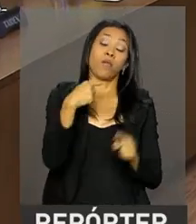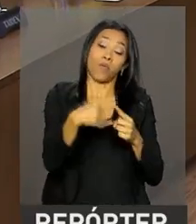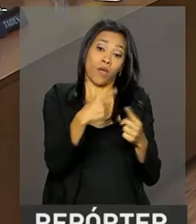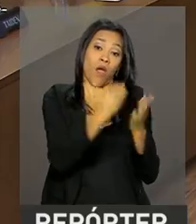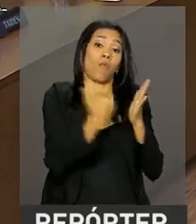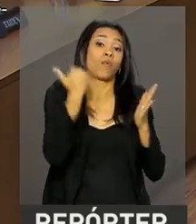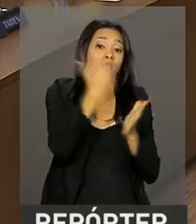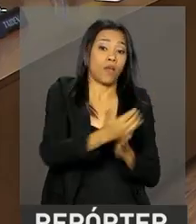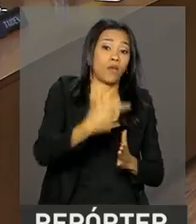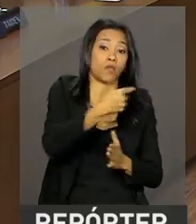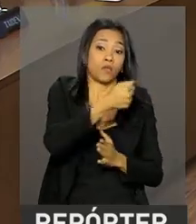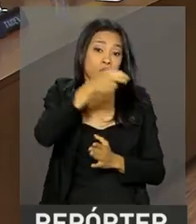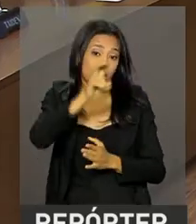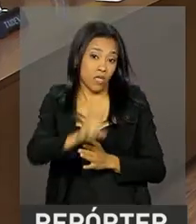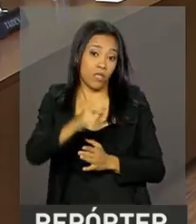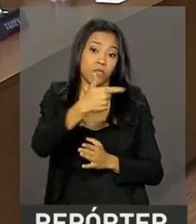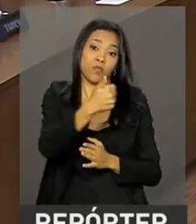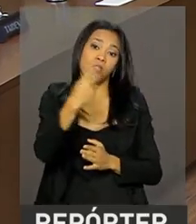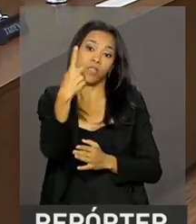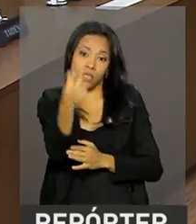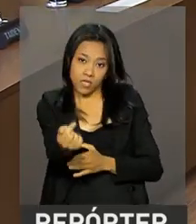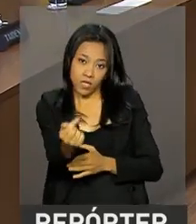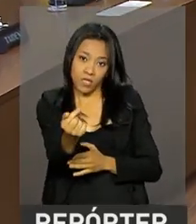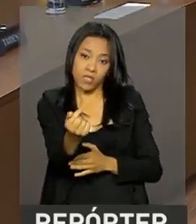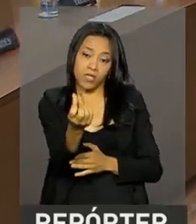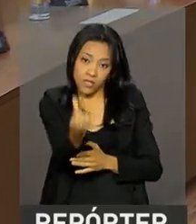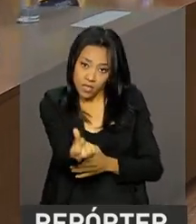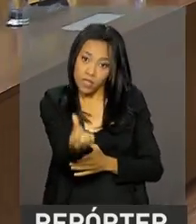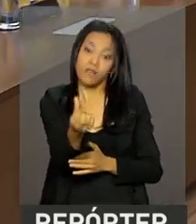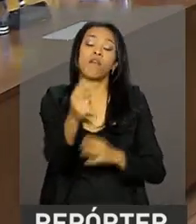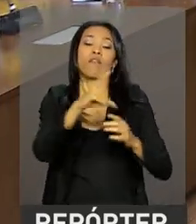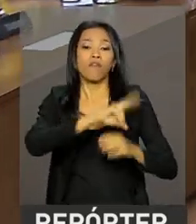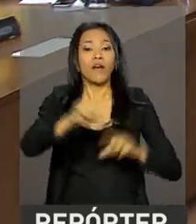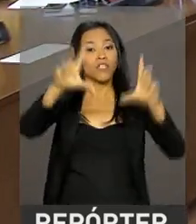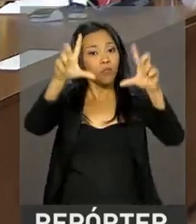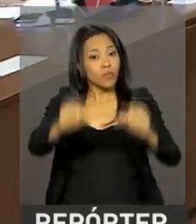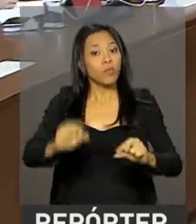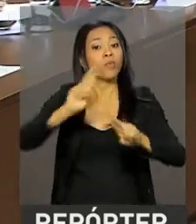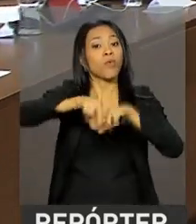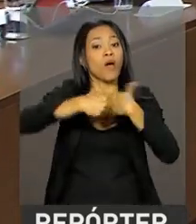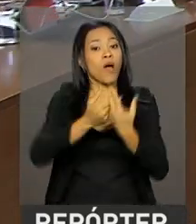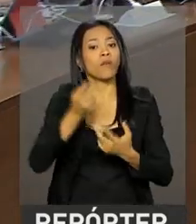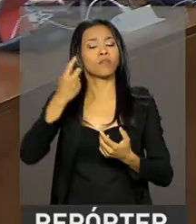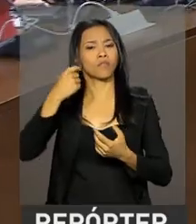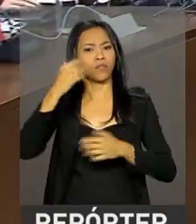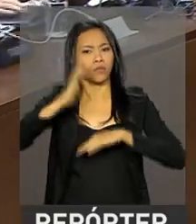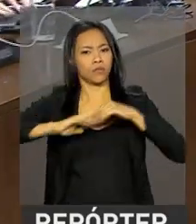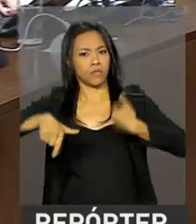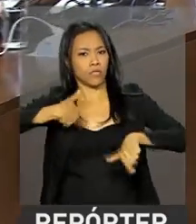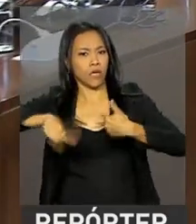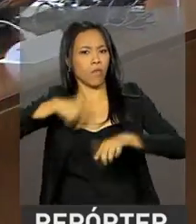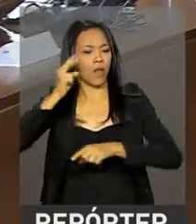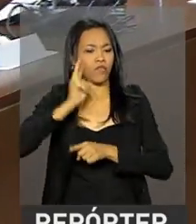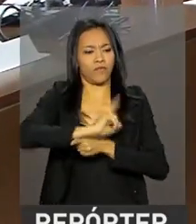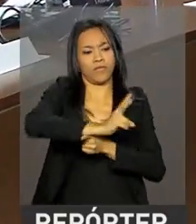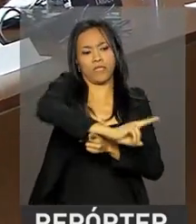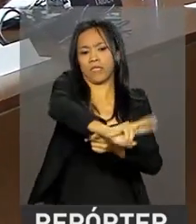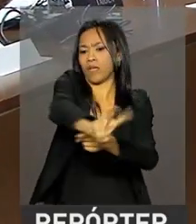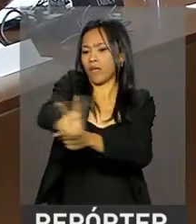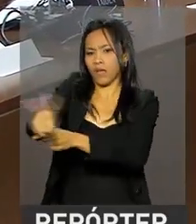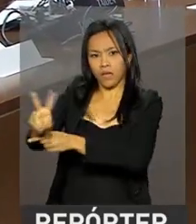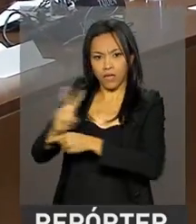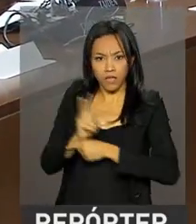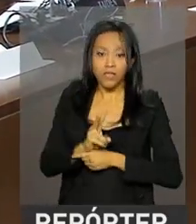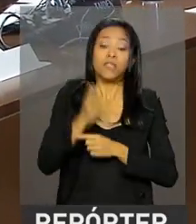2016 vão diminuir com a retomada de ações de fiscalização na Amazônia após a recomposição dos orçamentos do